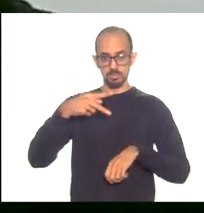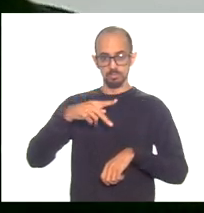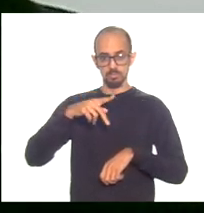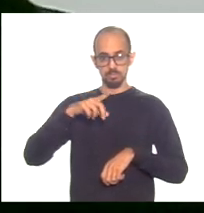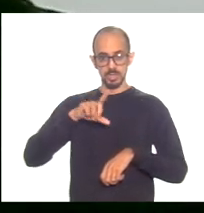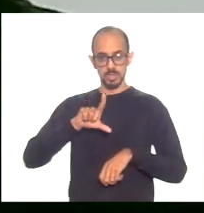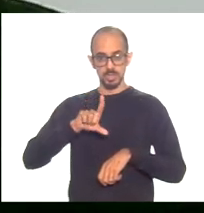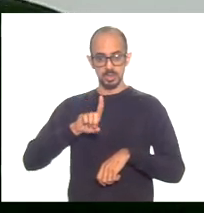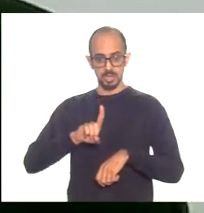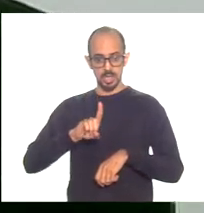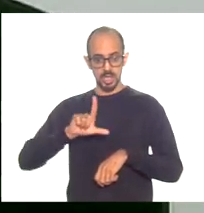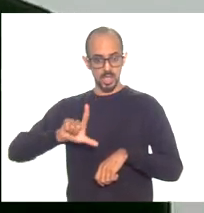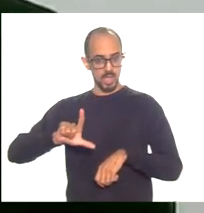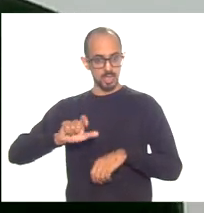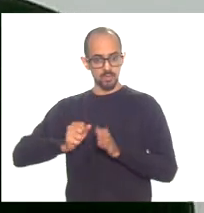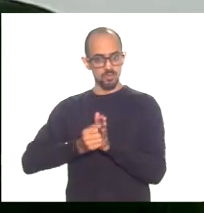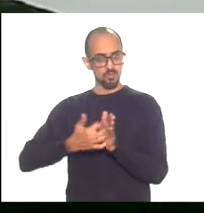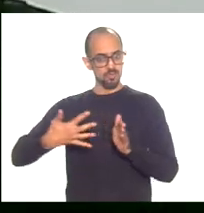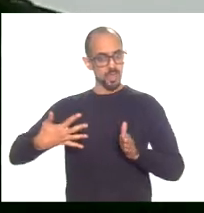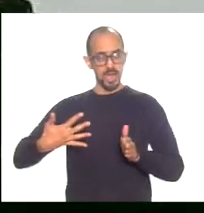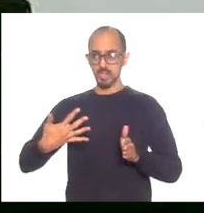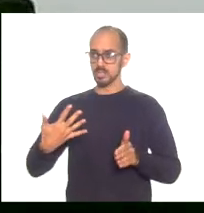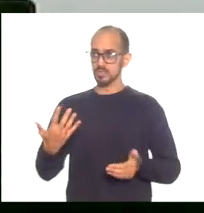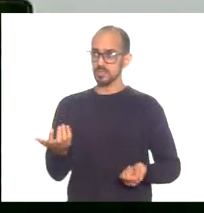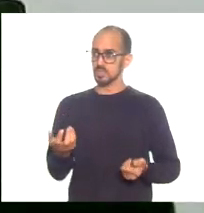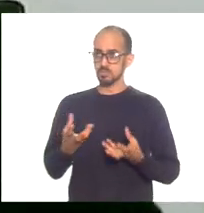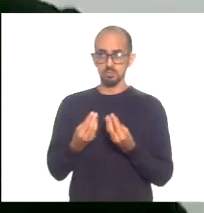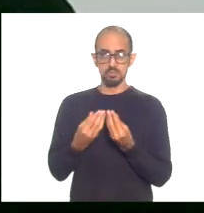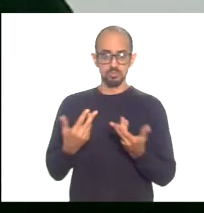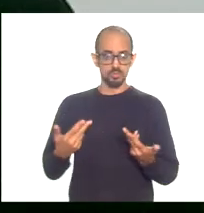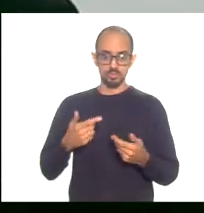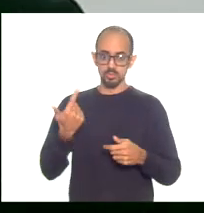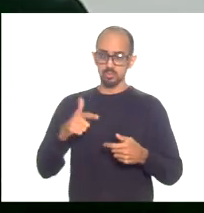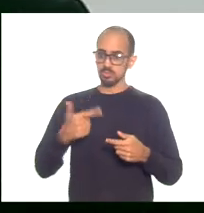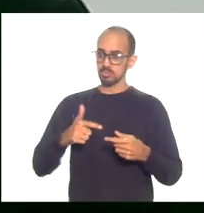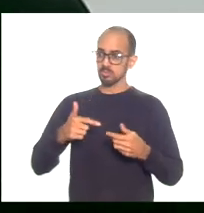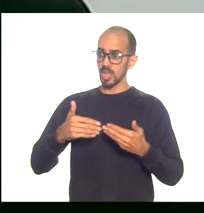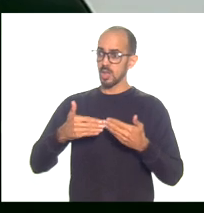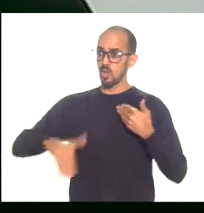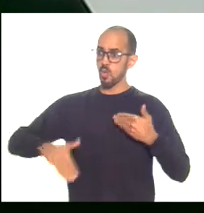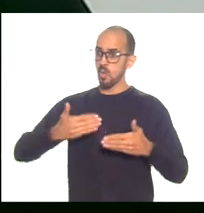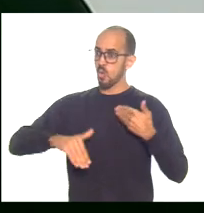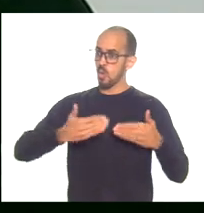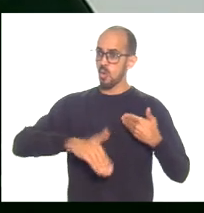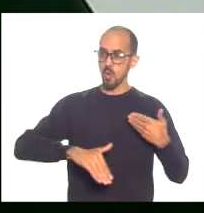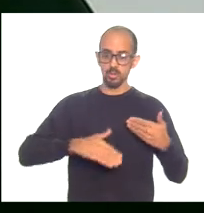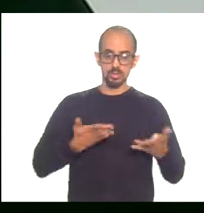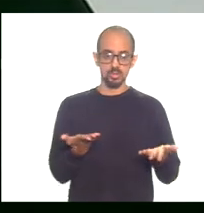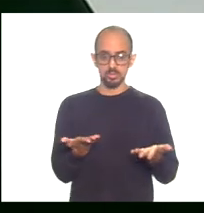por diversas vezes. Não há divergências aqui de questões